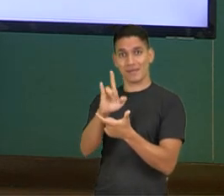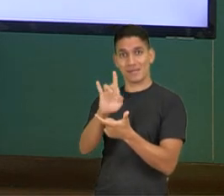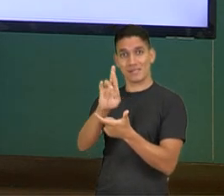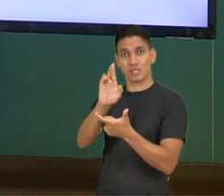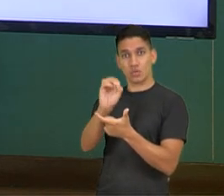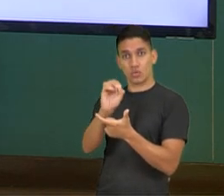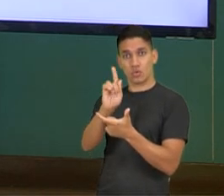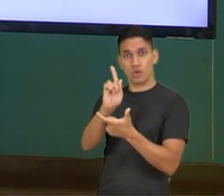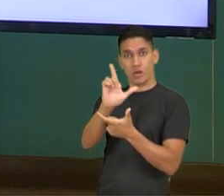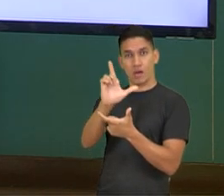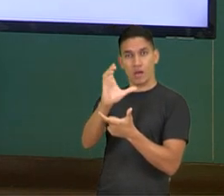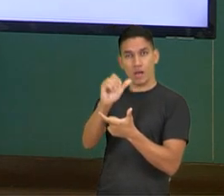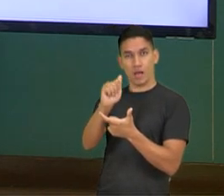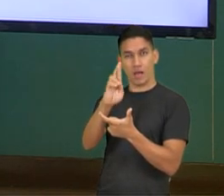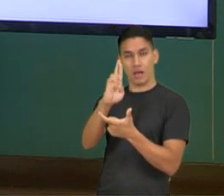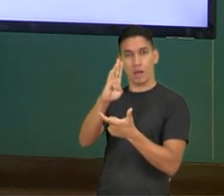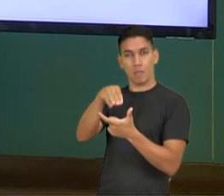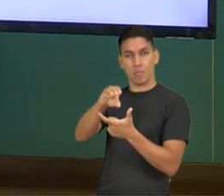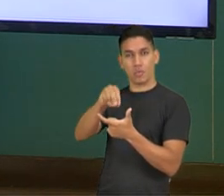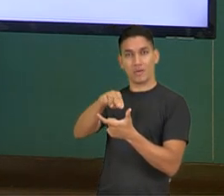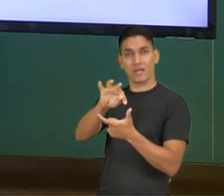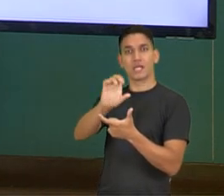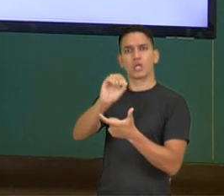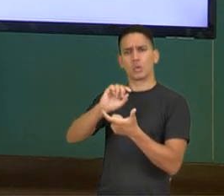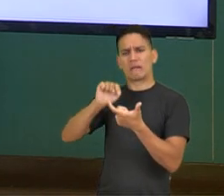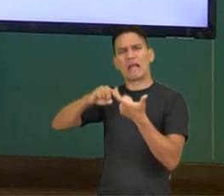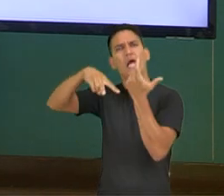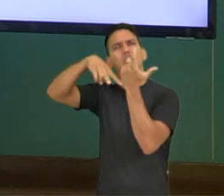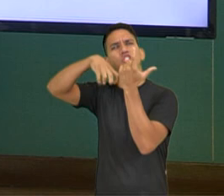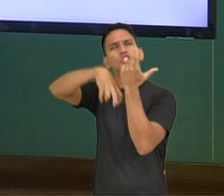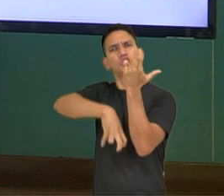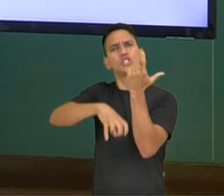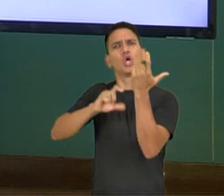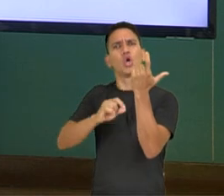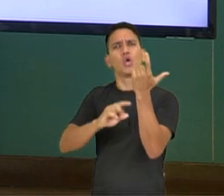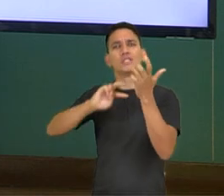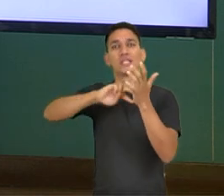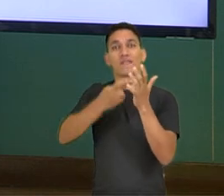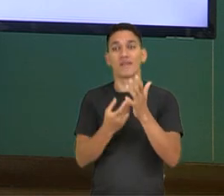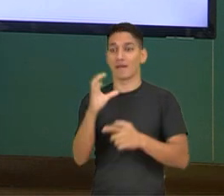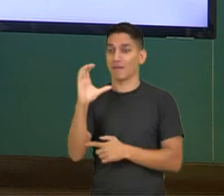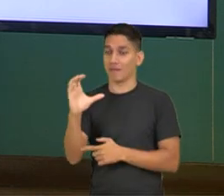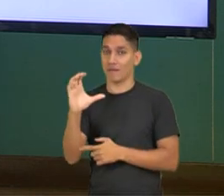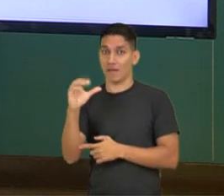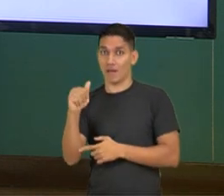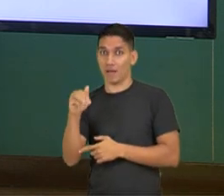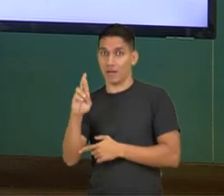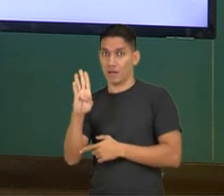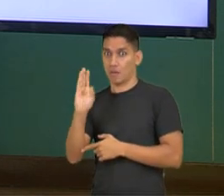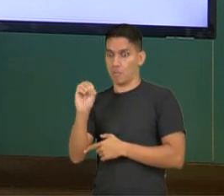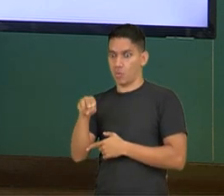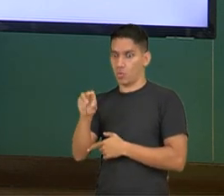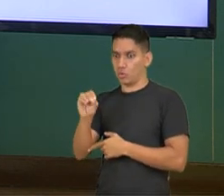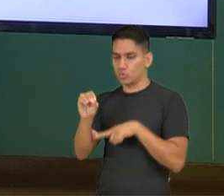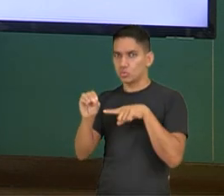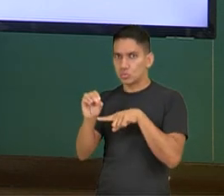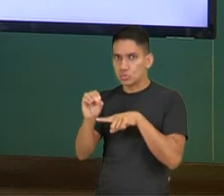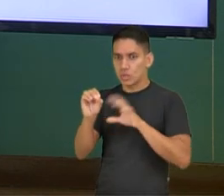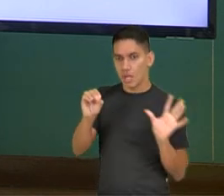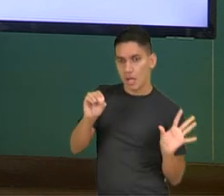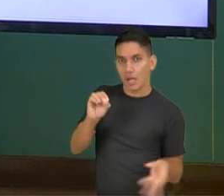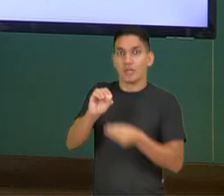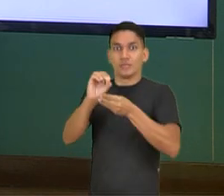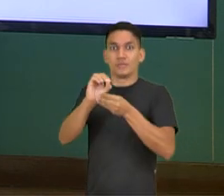A etimologia da palavra já diz tudo. Carbonos hidrogenados são